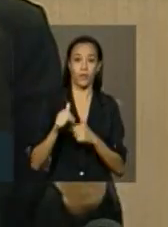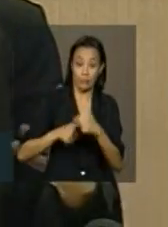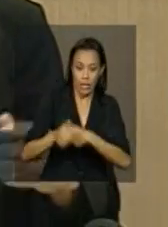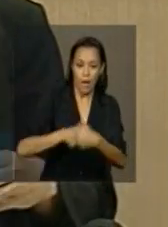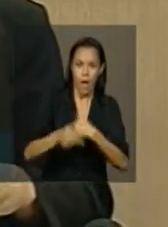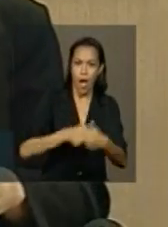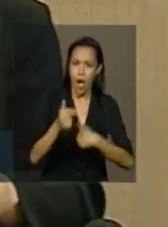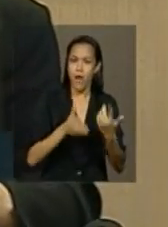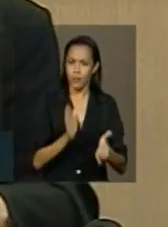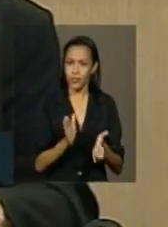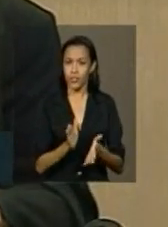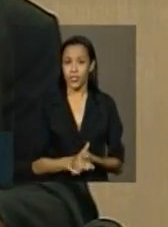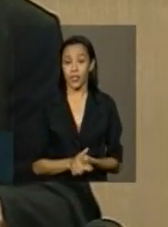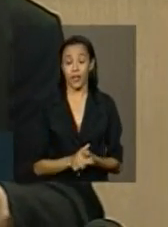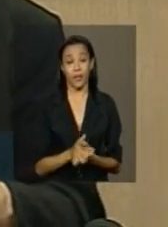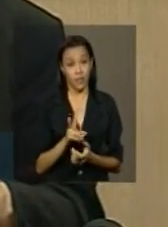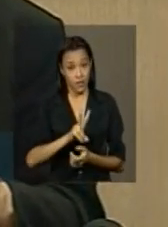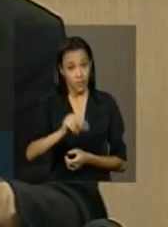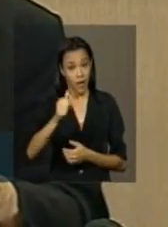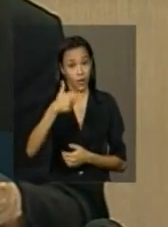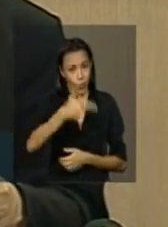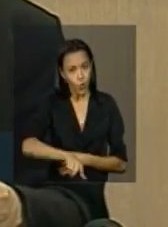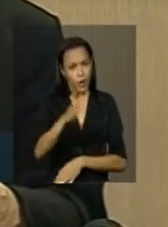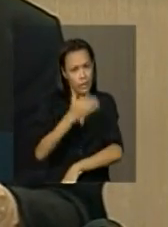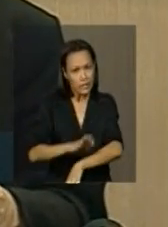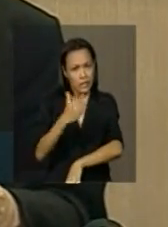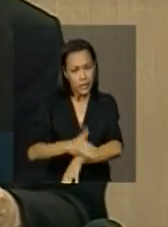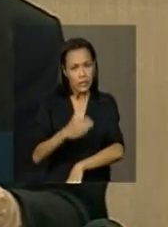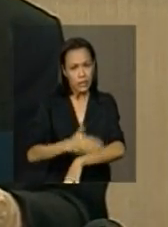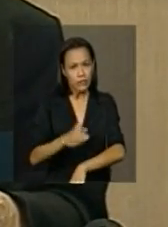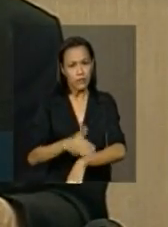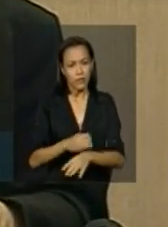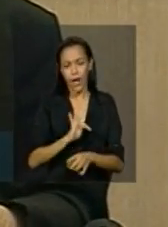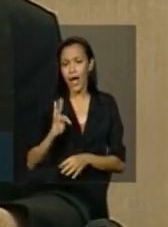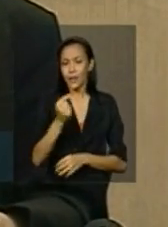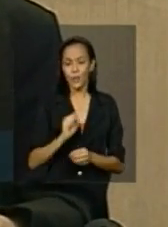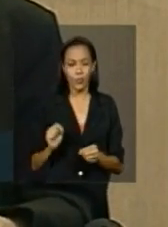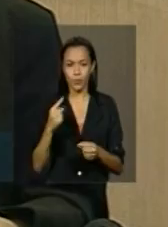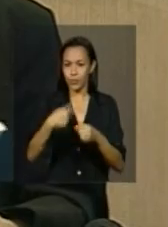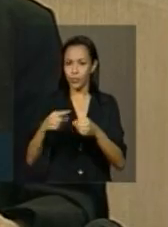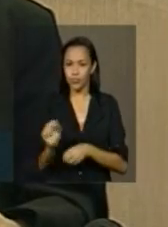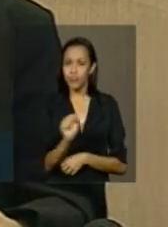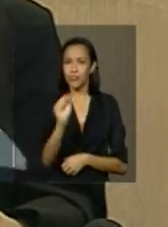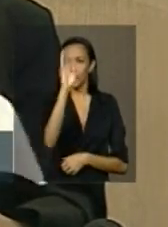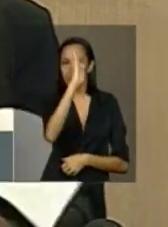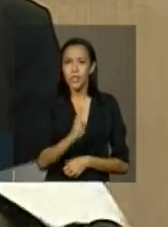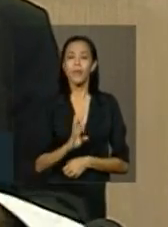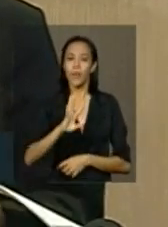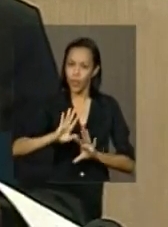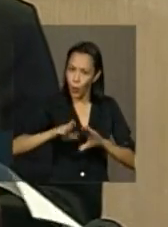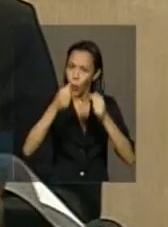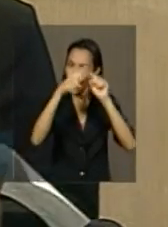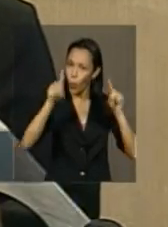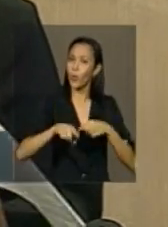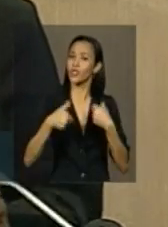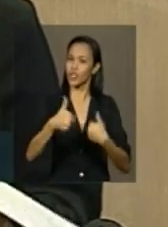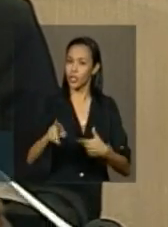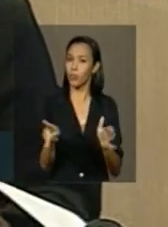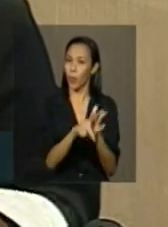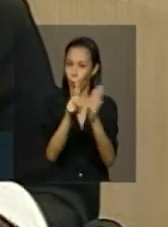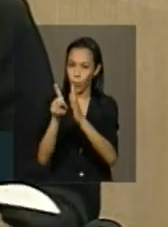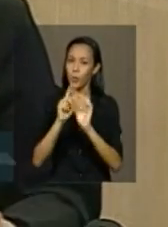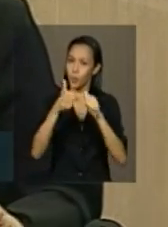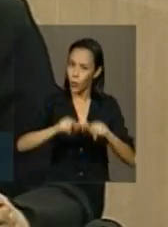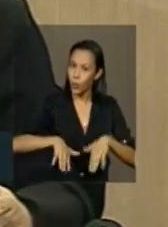oferecemos alternativas e vamos continuar capacitando ajudando todos os municípios do Brasil para que eles possam consolidar os seus planos municípios e estados